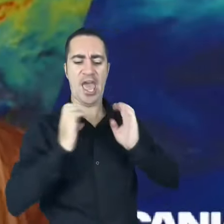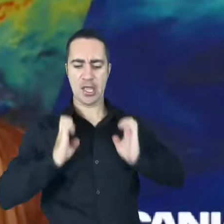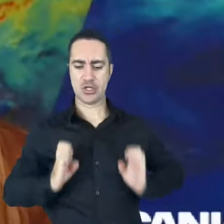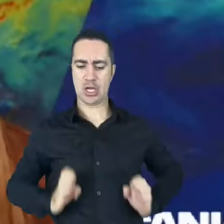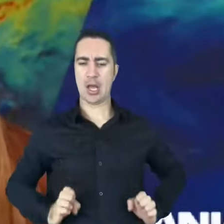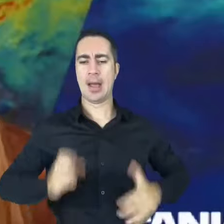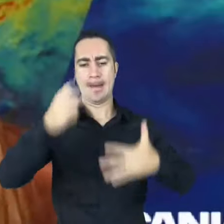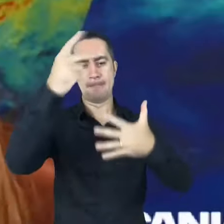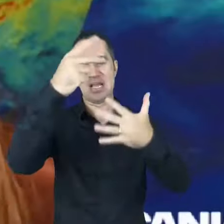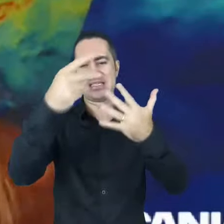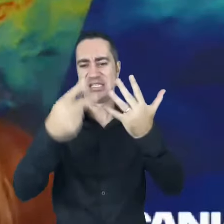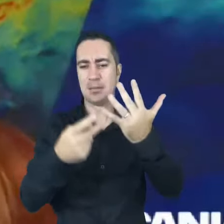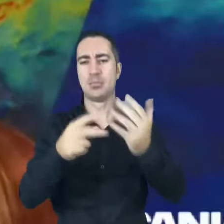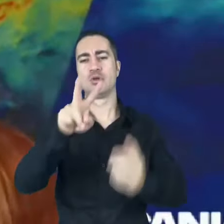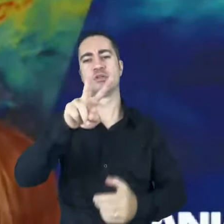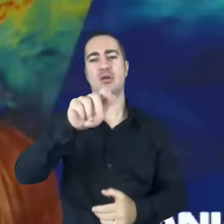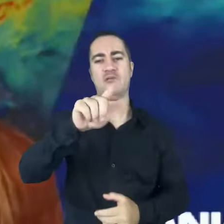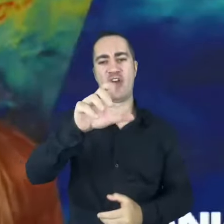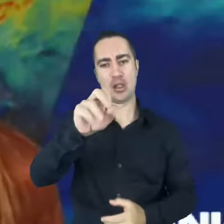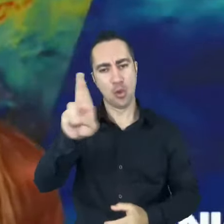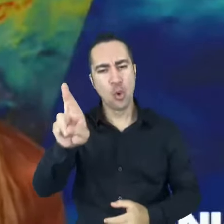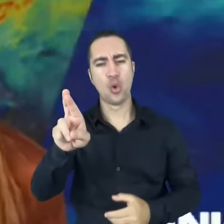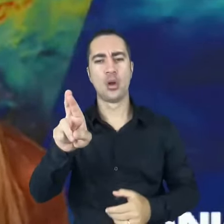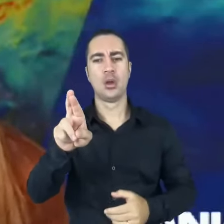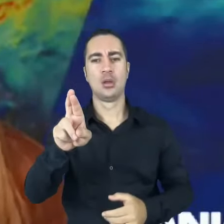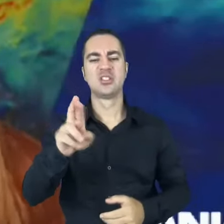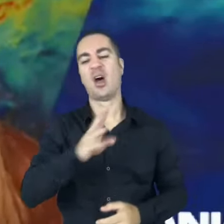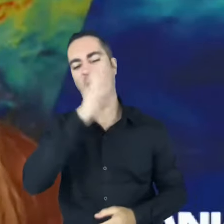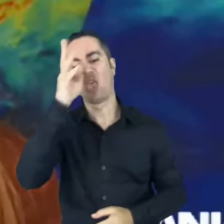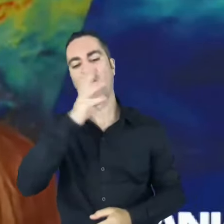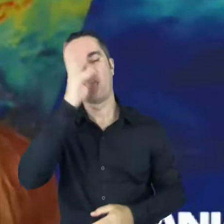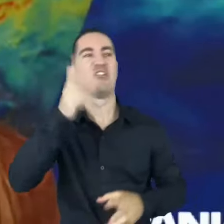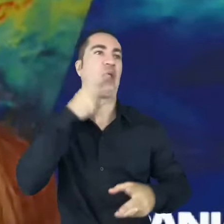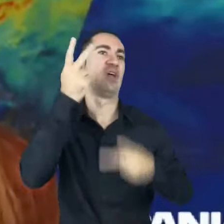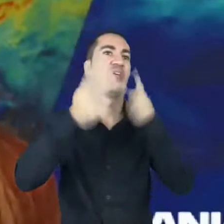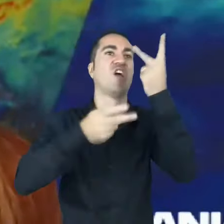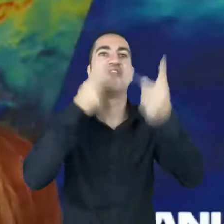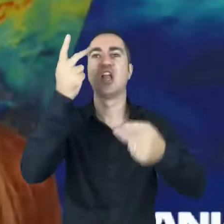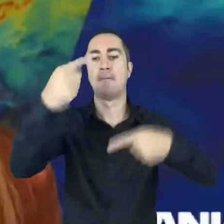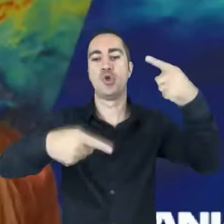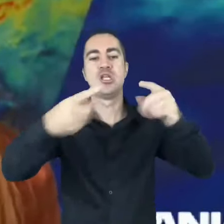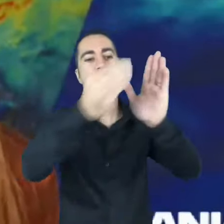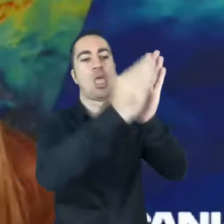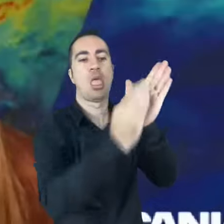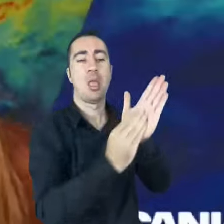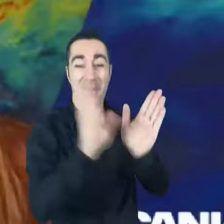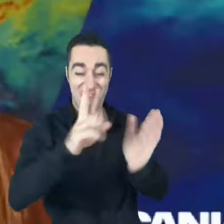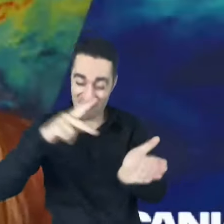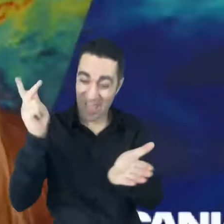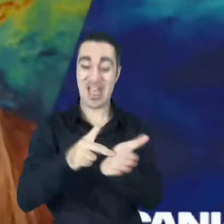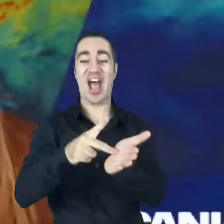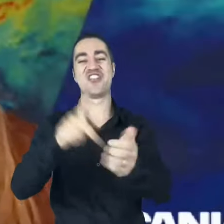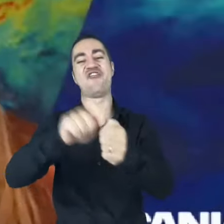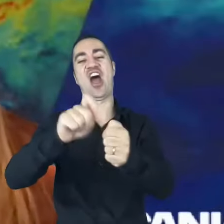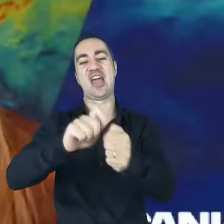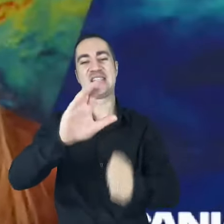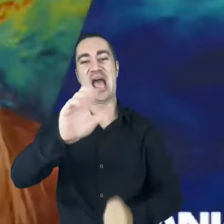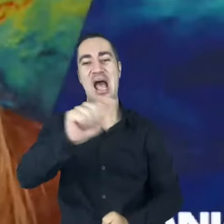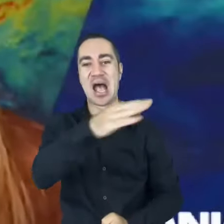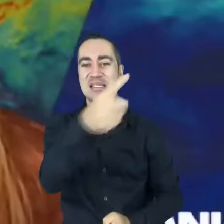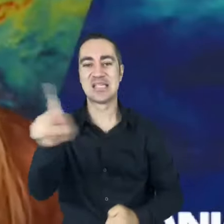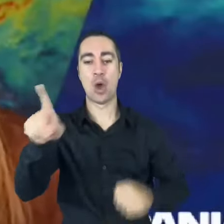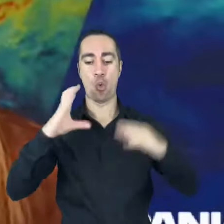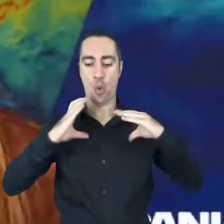assim devem garantir que não seja só parte das políticas, mas parte do modo que você trabalha e o seu comportamento, que